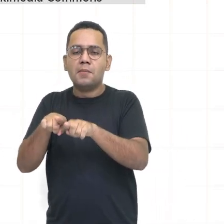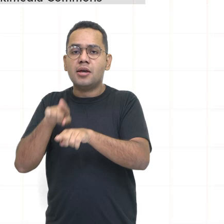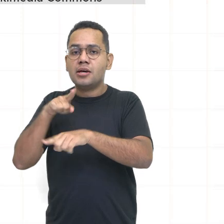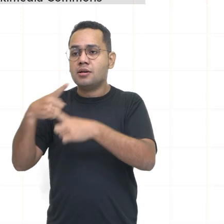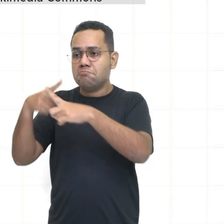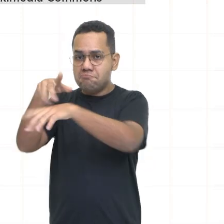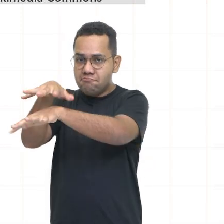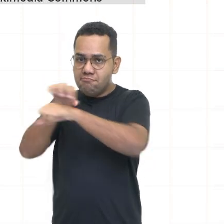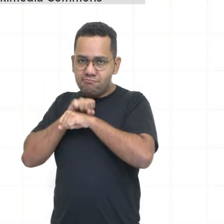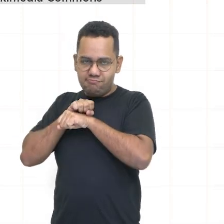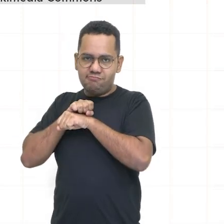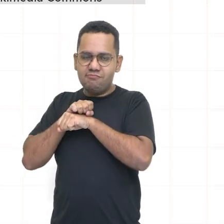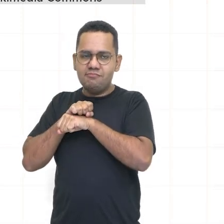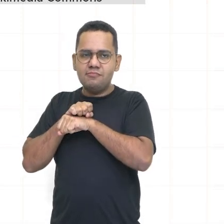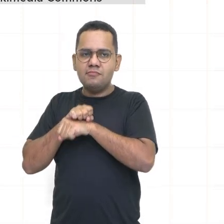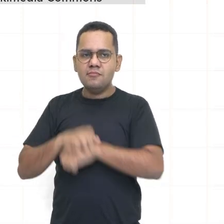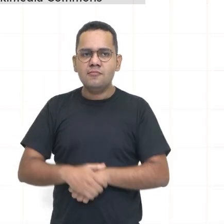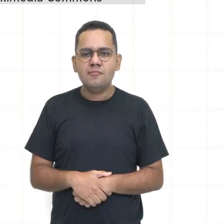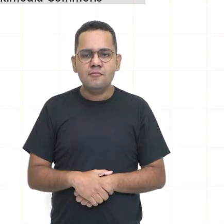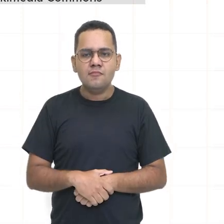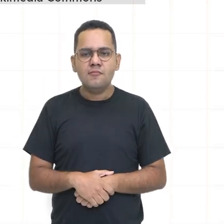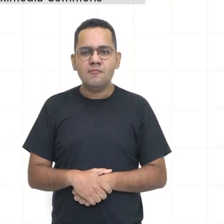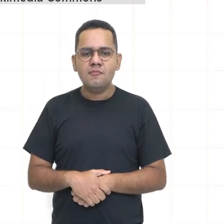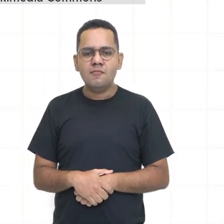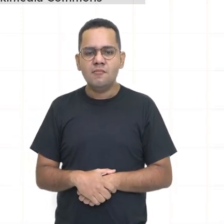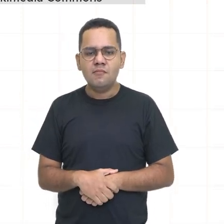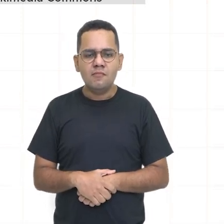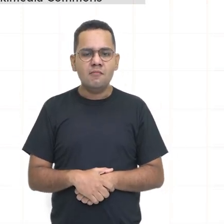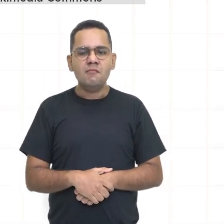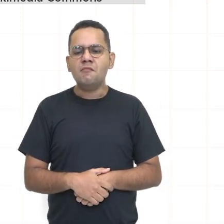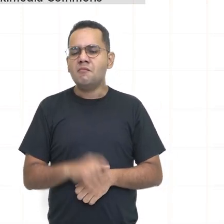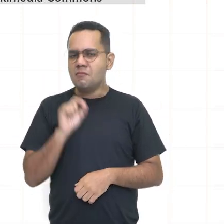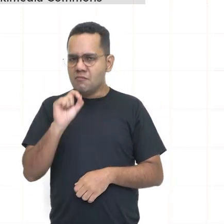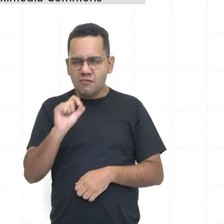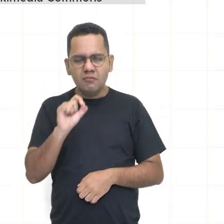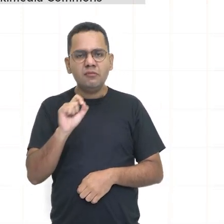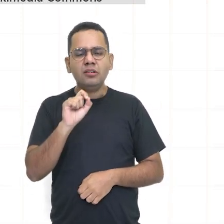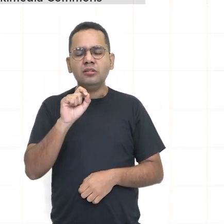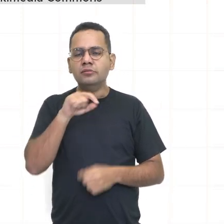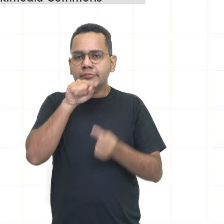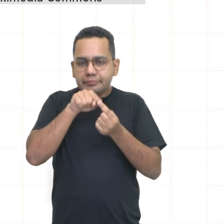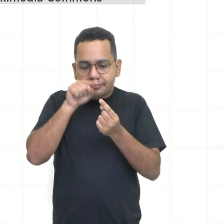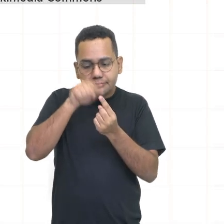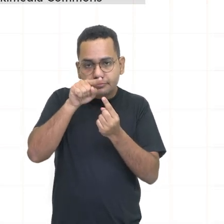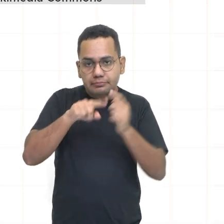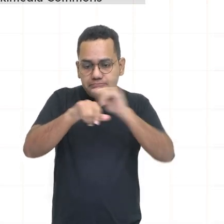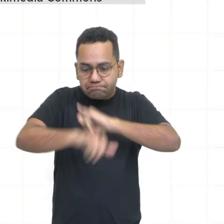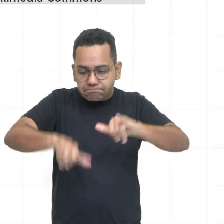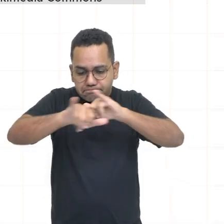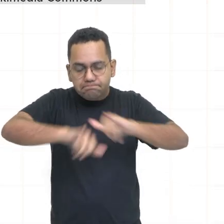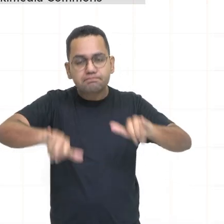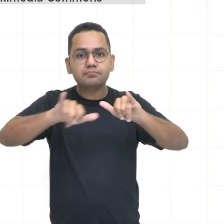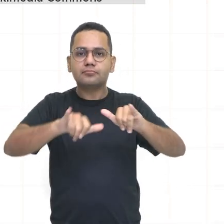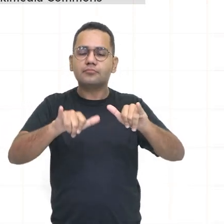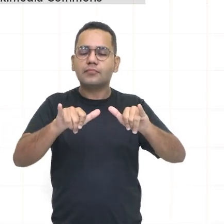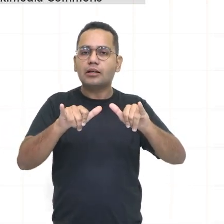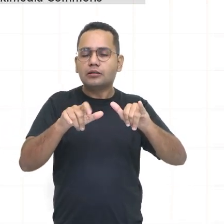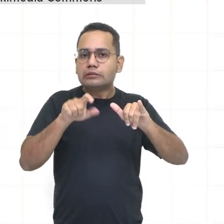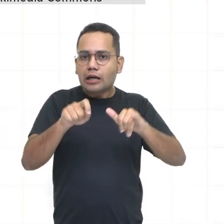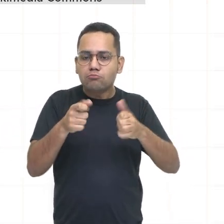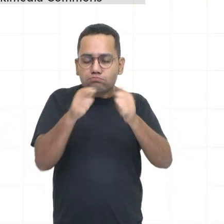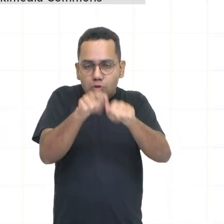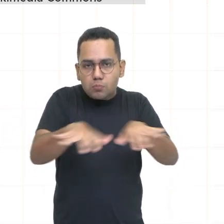adotada pelos nazistas que promovia a ideologia do regime e censurava qualquer crítica